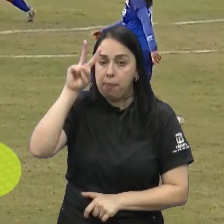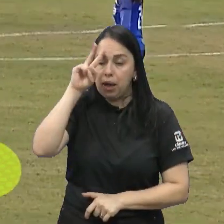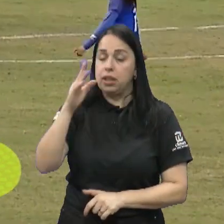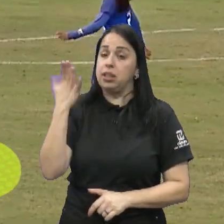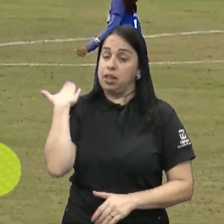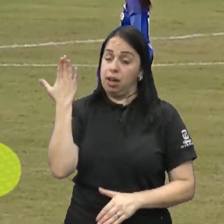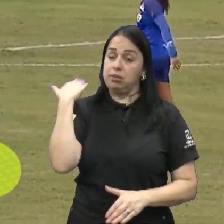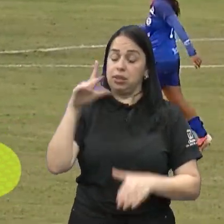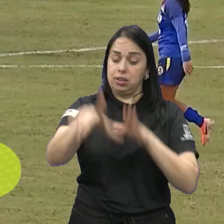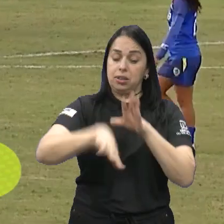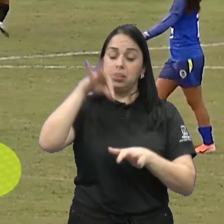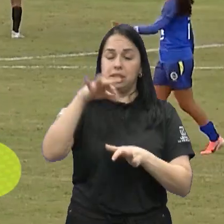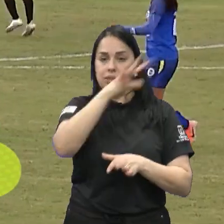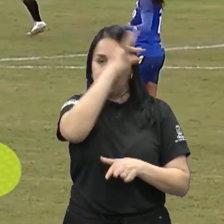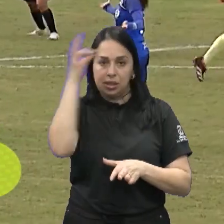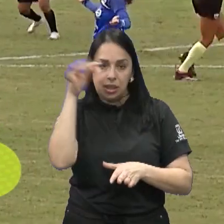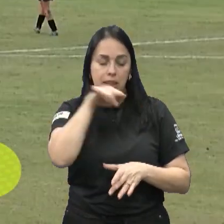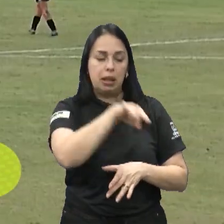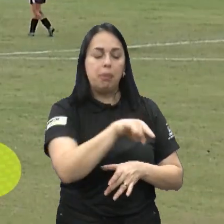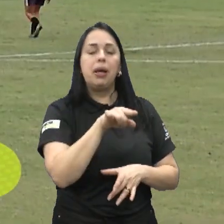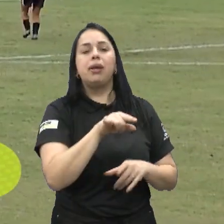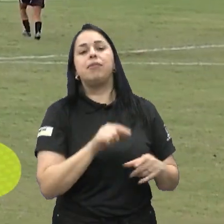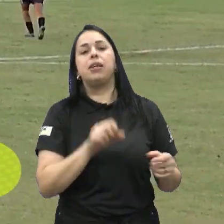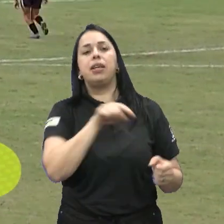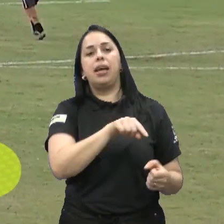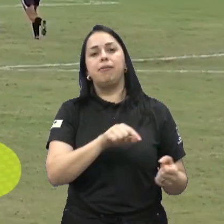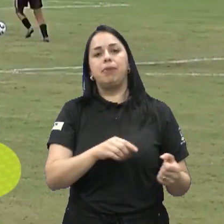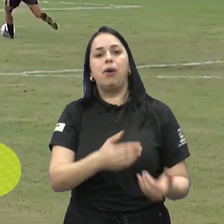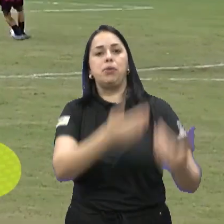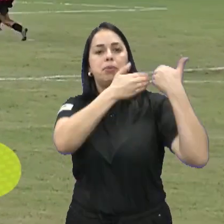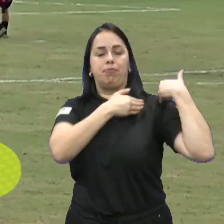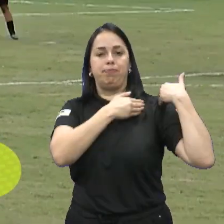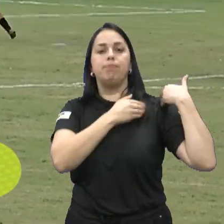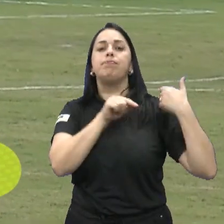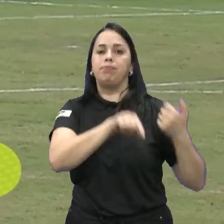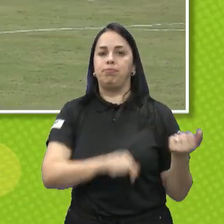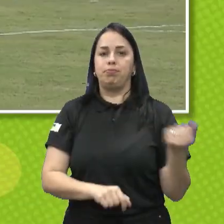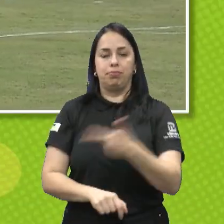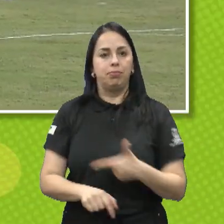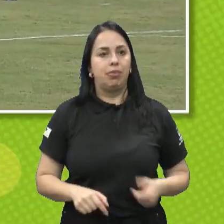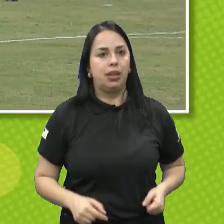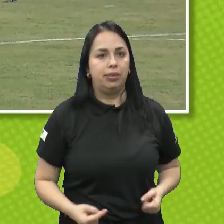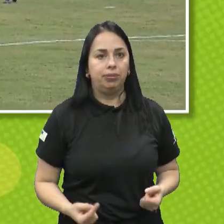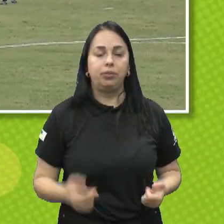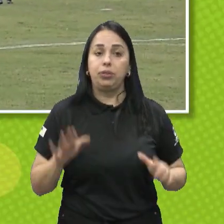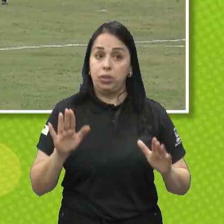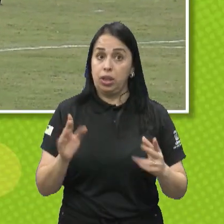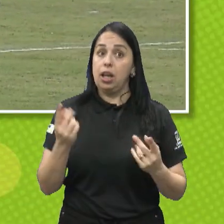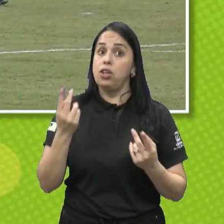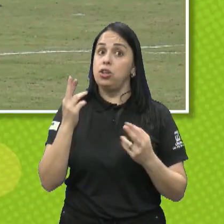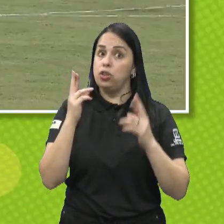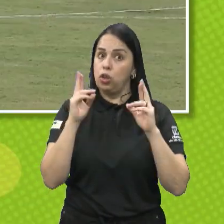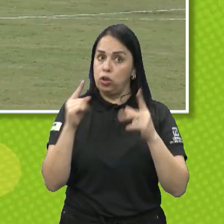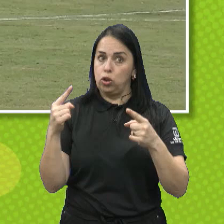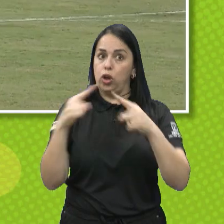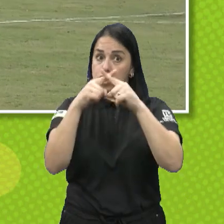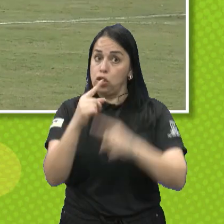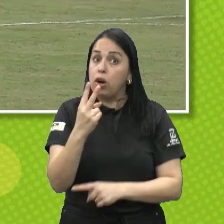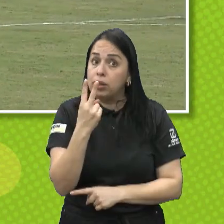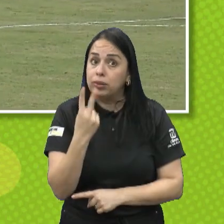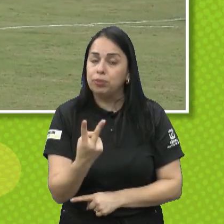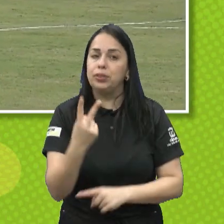que o mando de campo é do time piauiense. Paulito. São dois contextos diferentes, Vieira. Enquanto o São José,